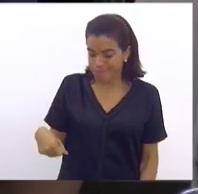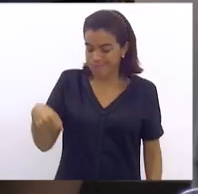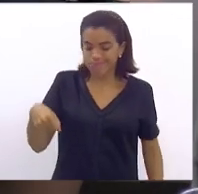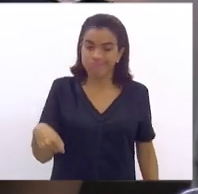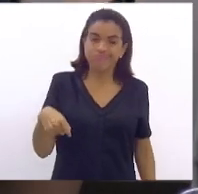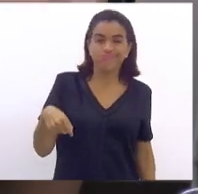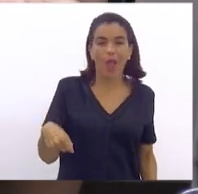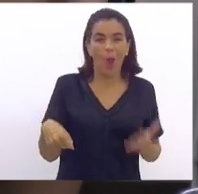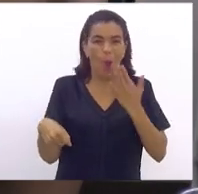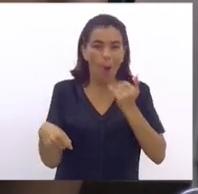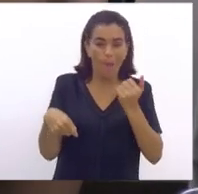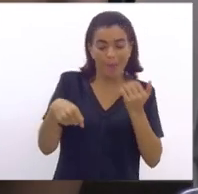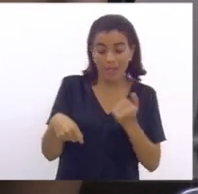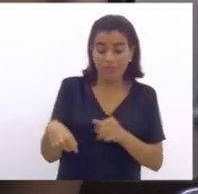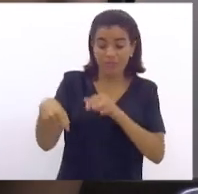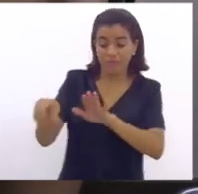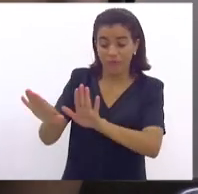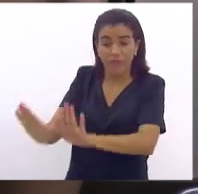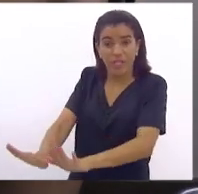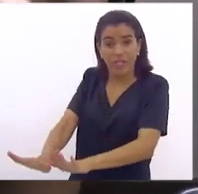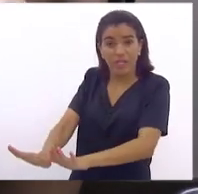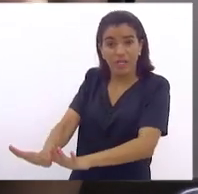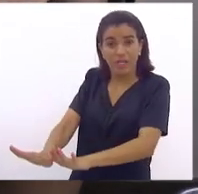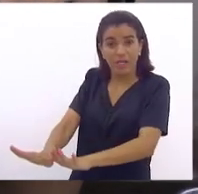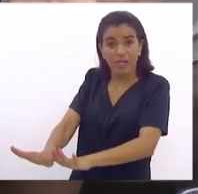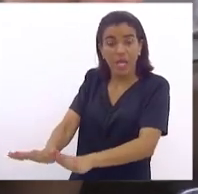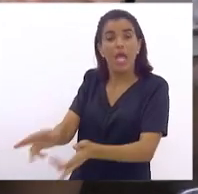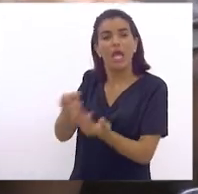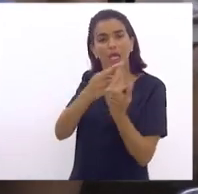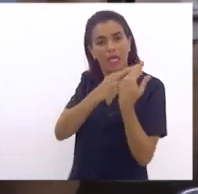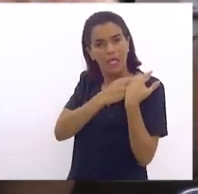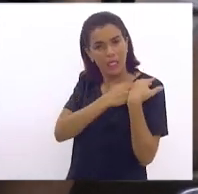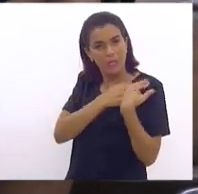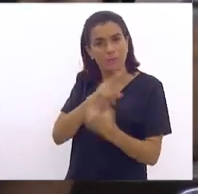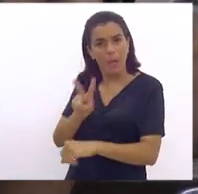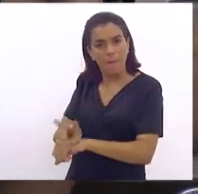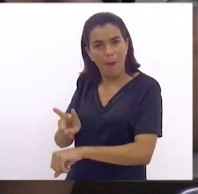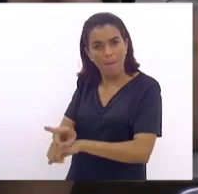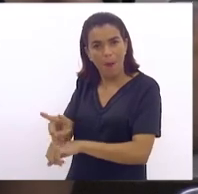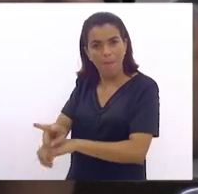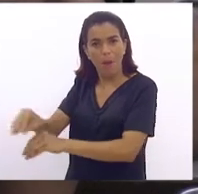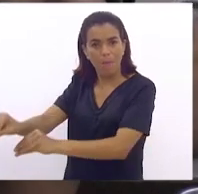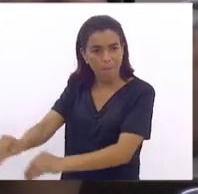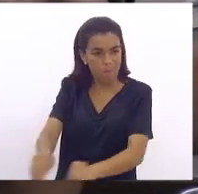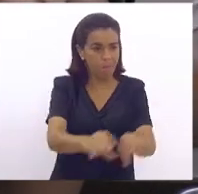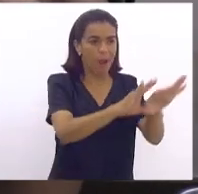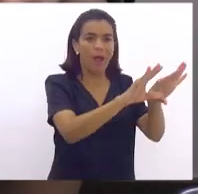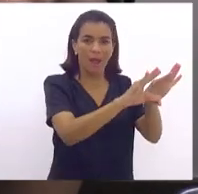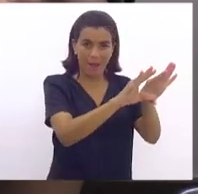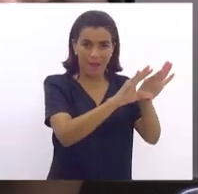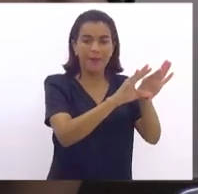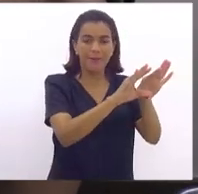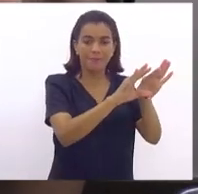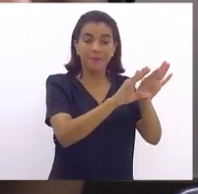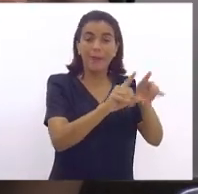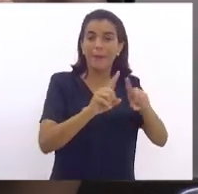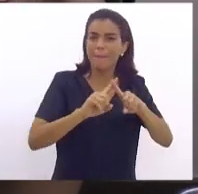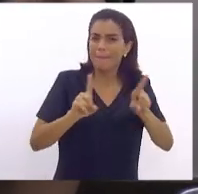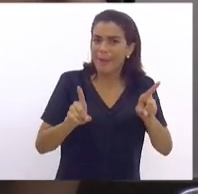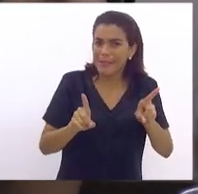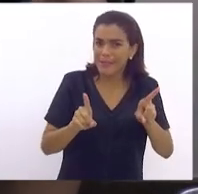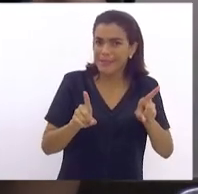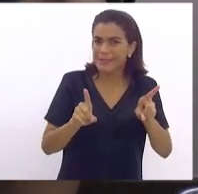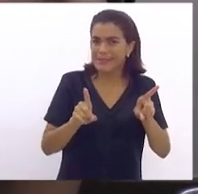donativo, vai ficar lá. Então, ele vai ser responsável por estocar para transferir, isso é verdade. Mas ele não